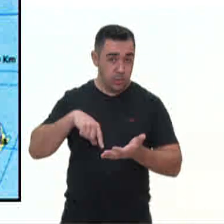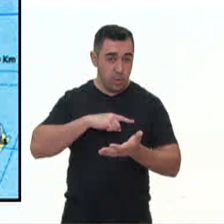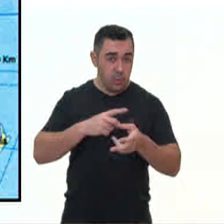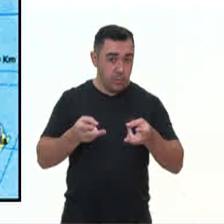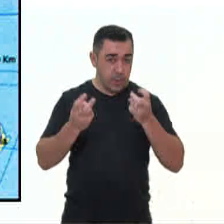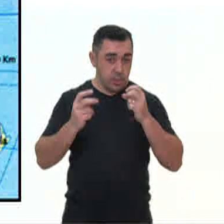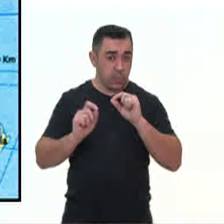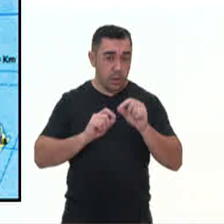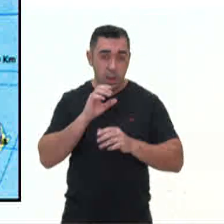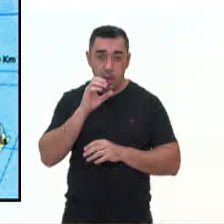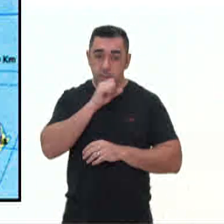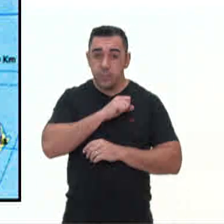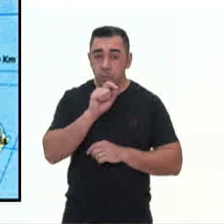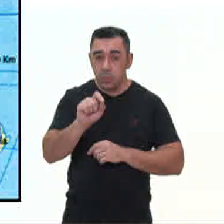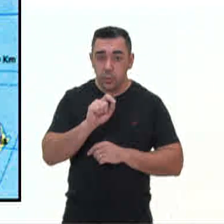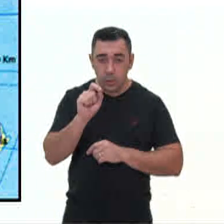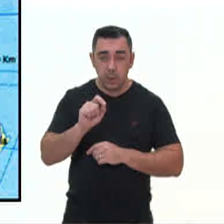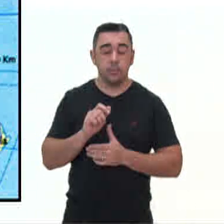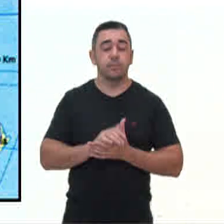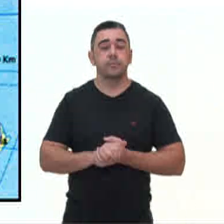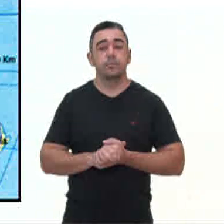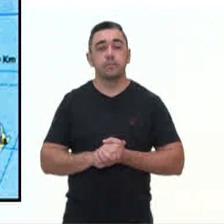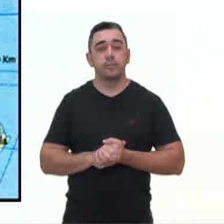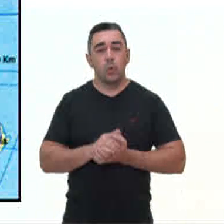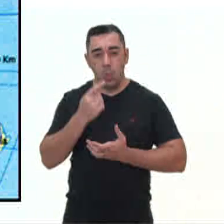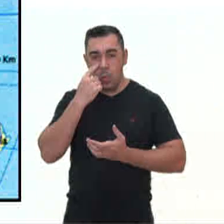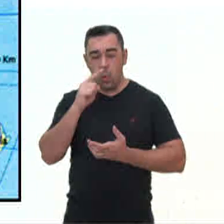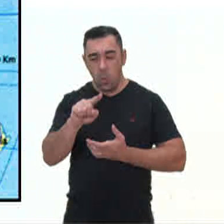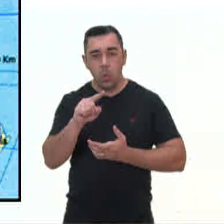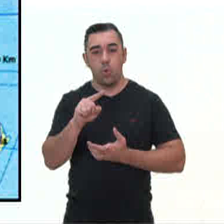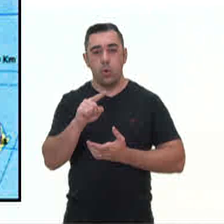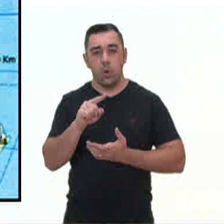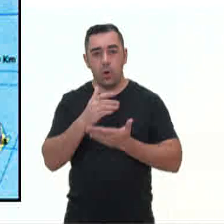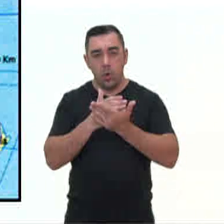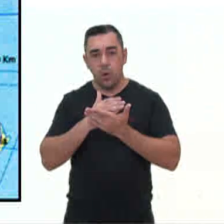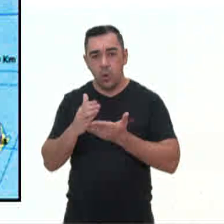olharmos rapidamente nesse mapa, olhando aí. Vamos começar